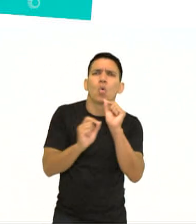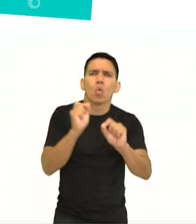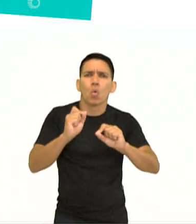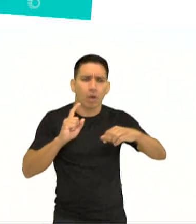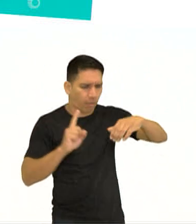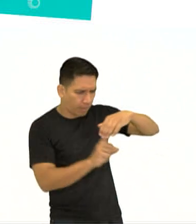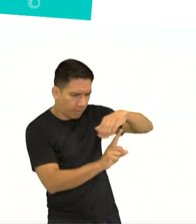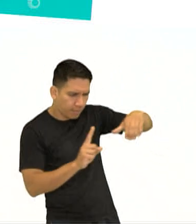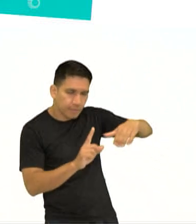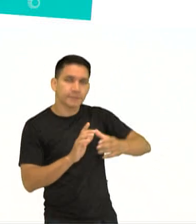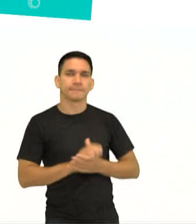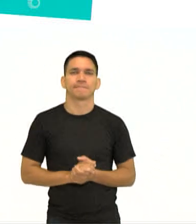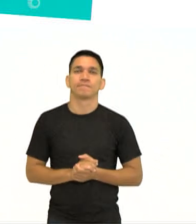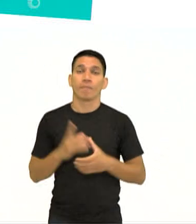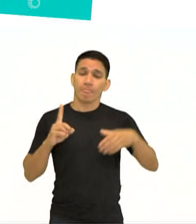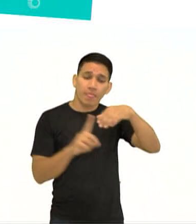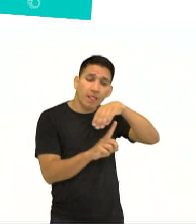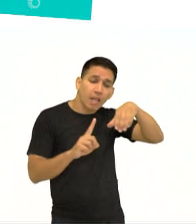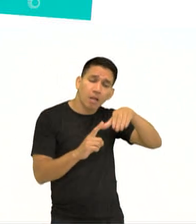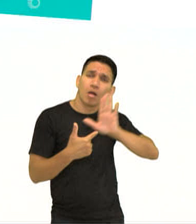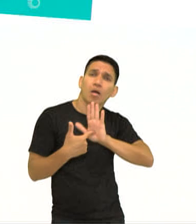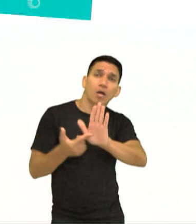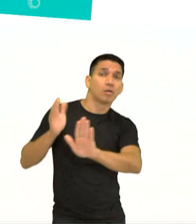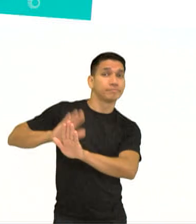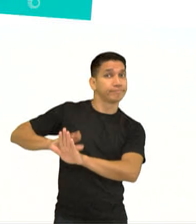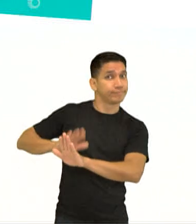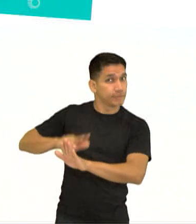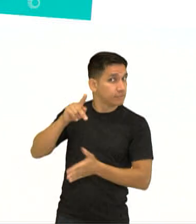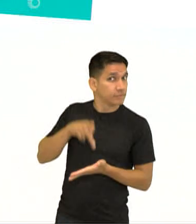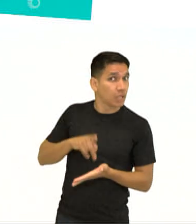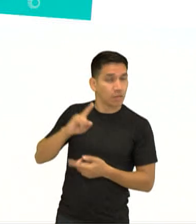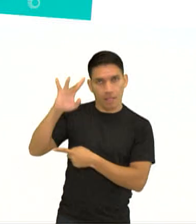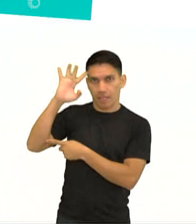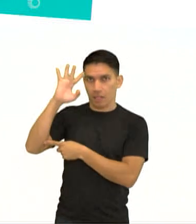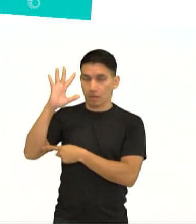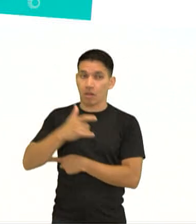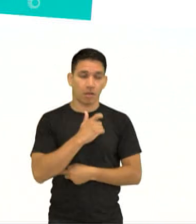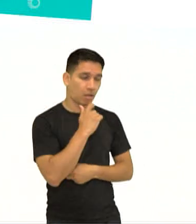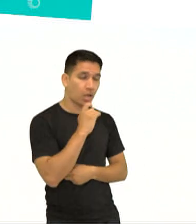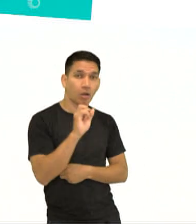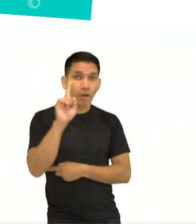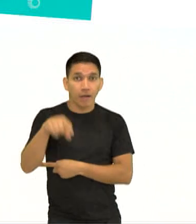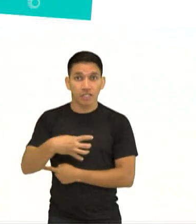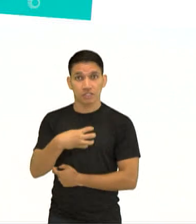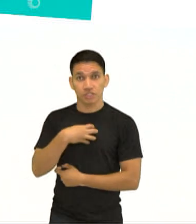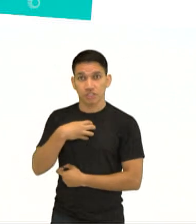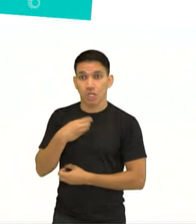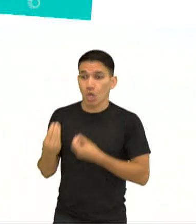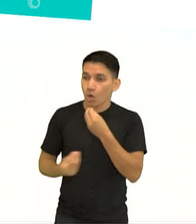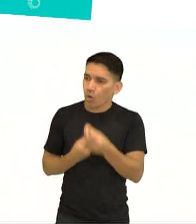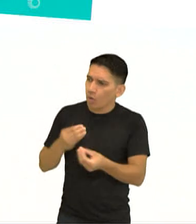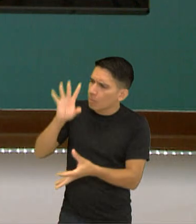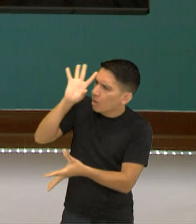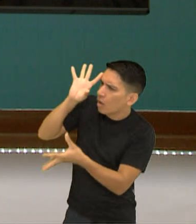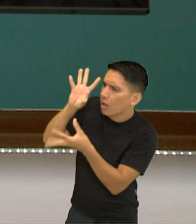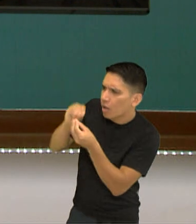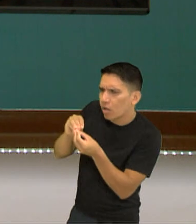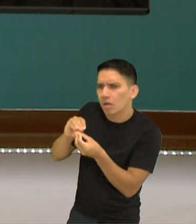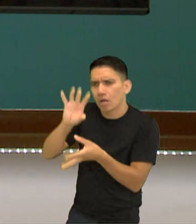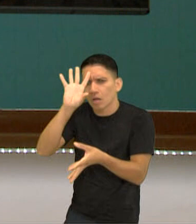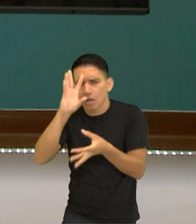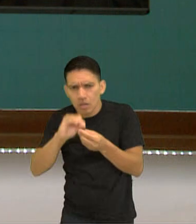caverna. A alegoria da caverna representa, na teoria de Platão, uma forma de se compreender